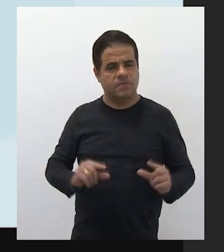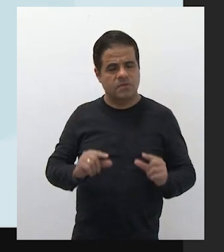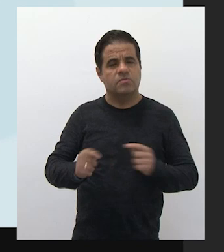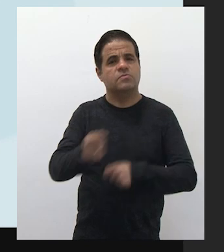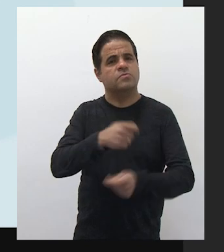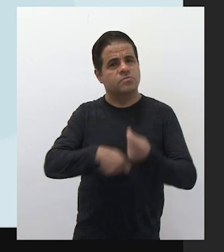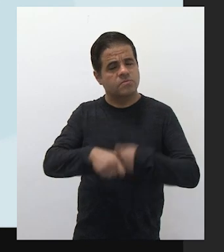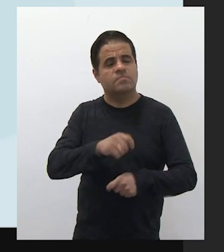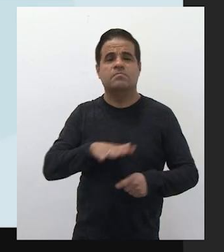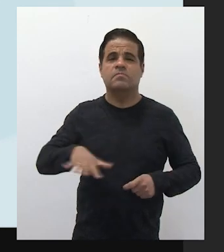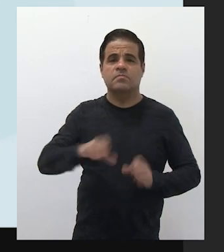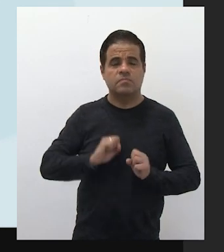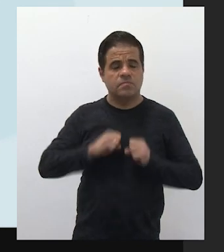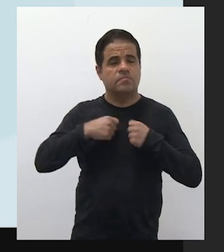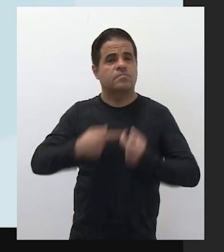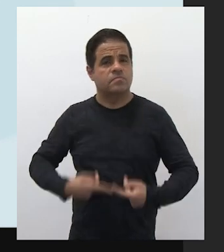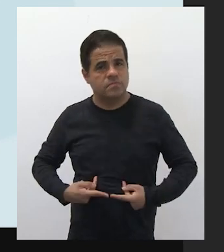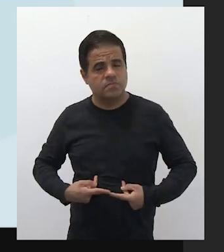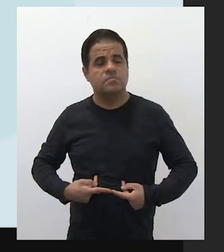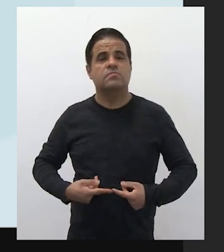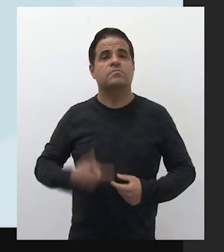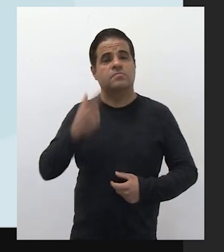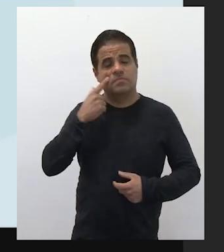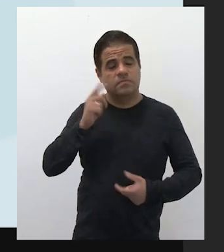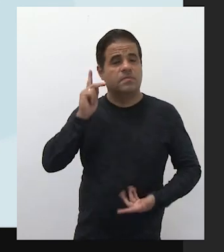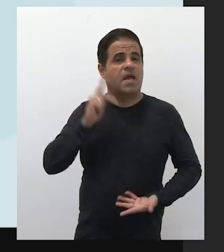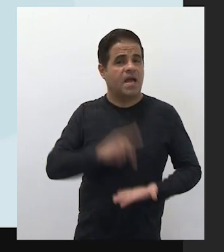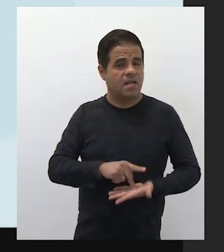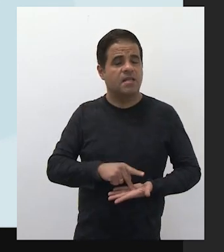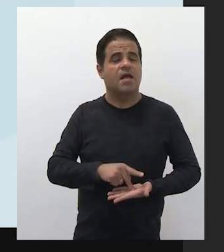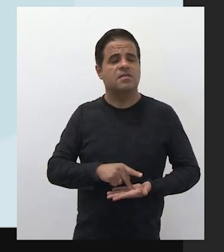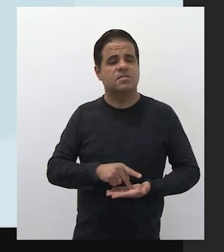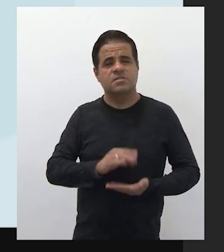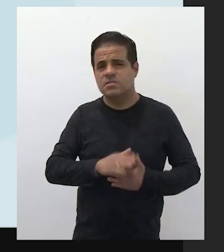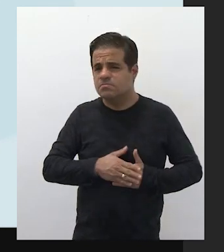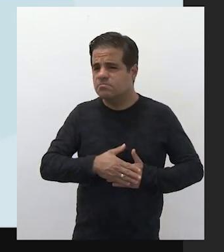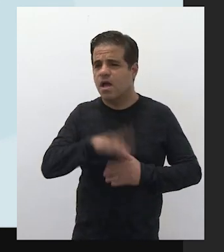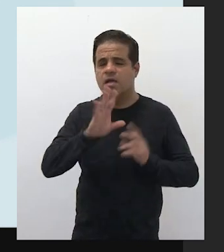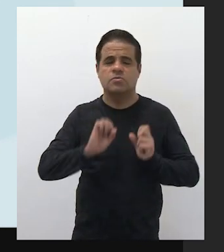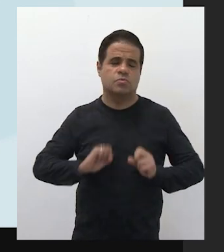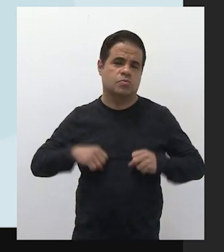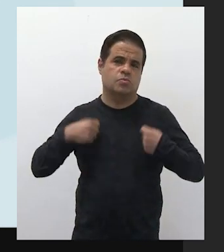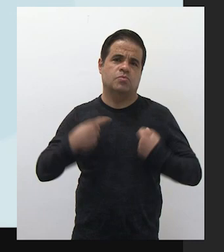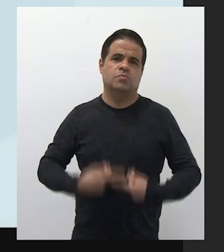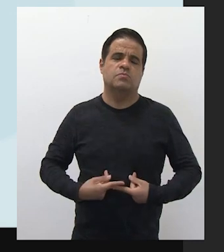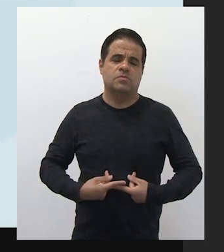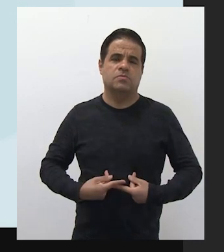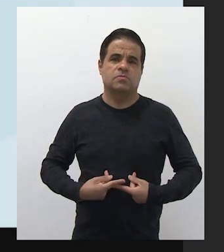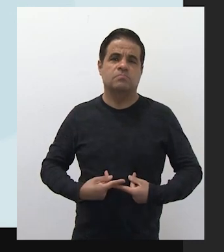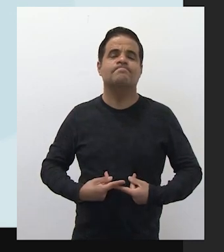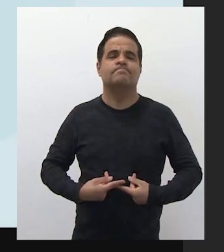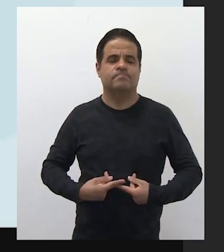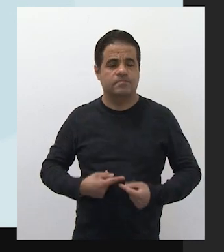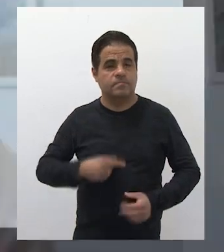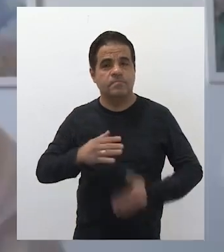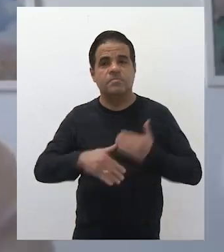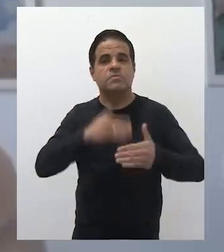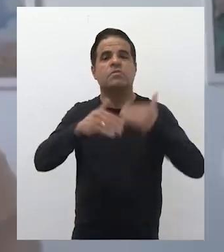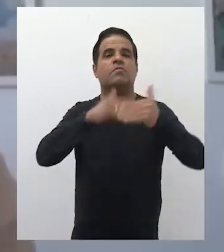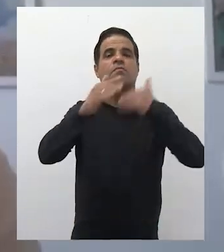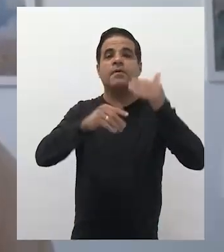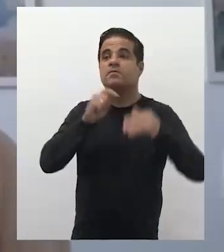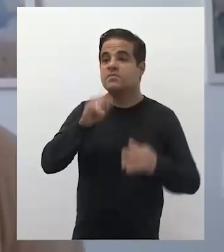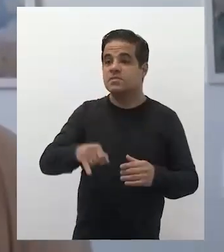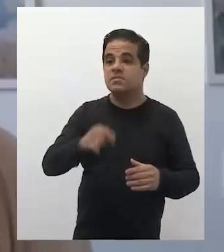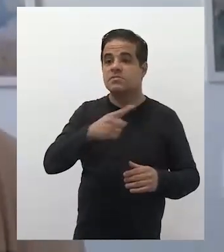que infelizmente é a nossa realidade, a níveis mais humanos. Desenvolvimento. Se